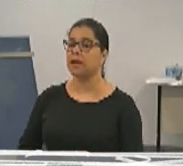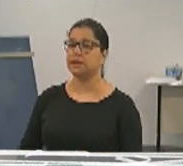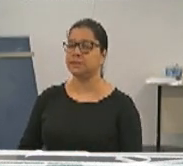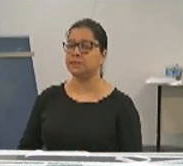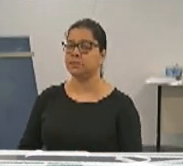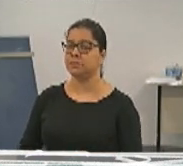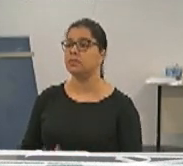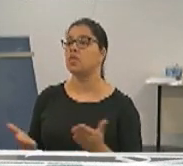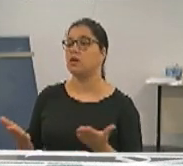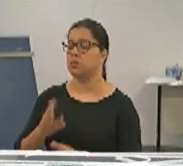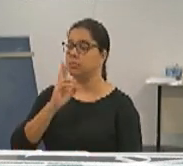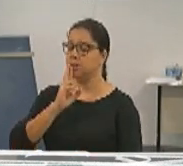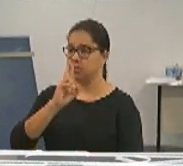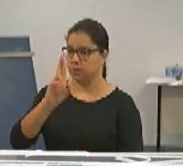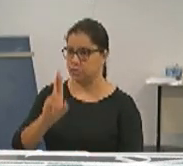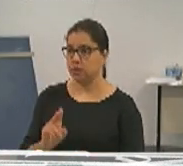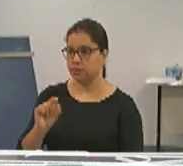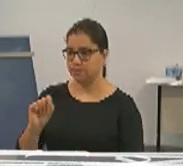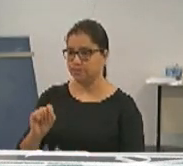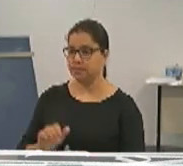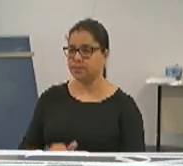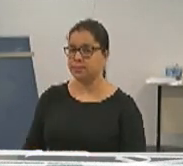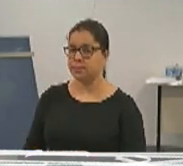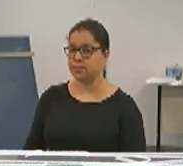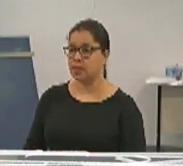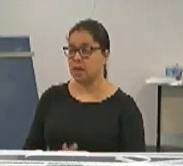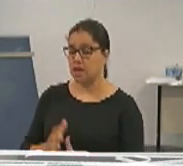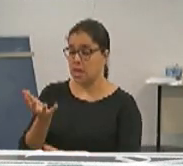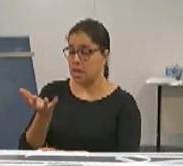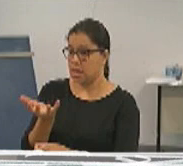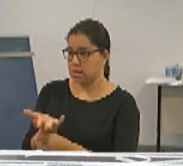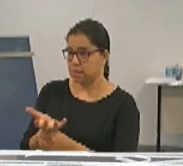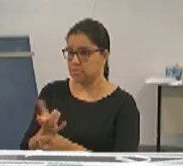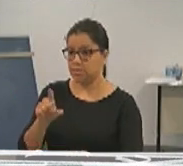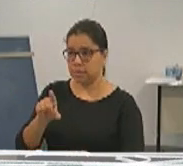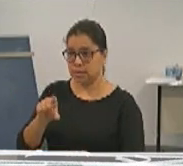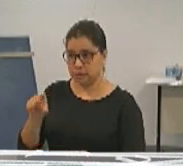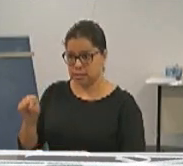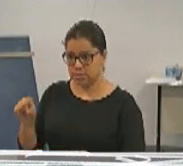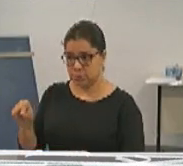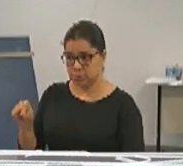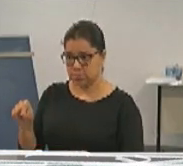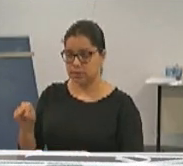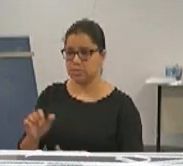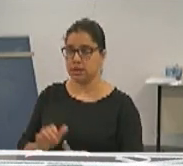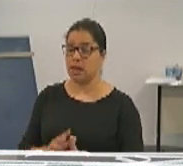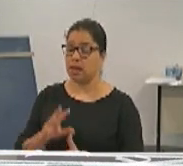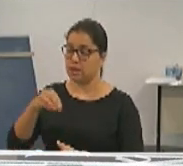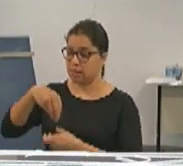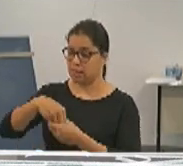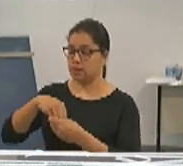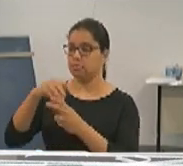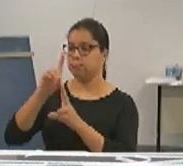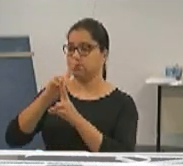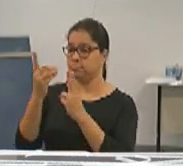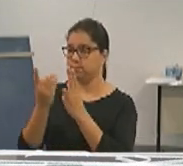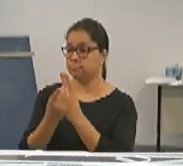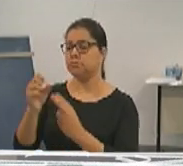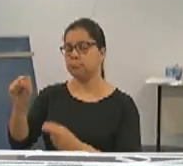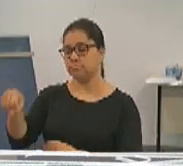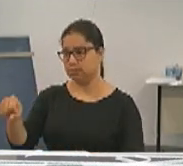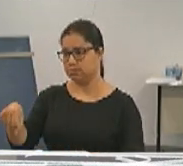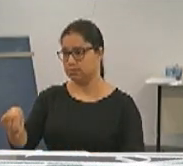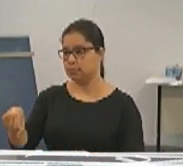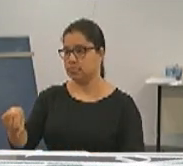Eu queria falar o seguinte, A disciplina eletiva, ela está dentro da Universidade Federal e ela serve